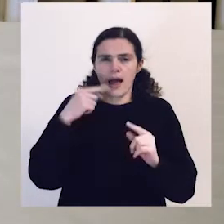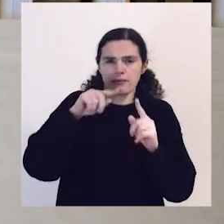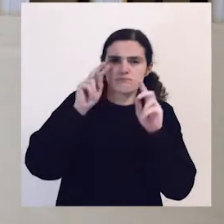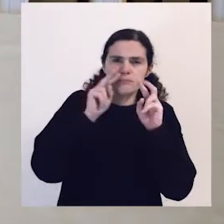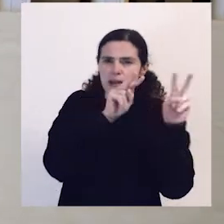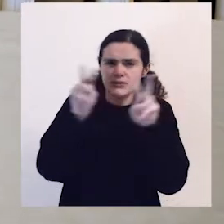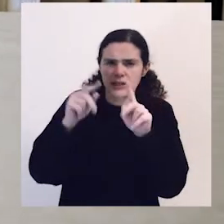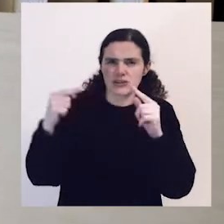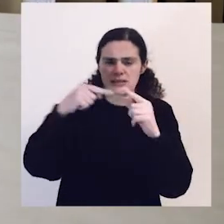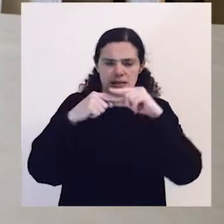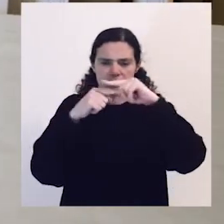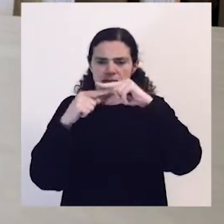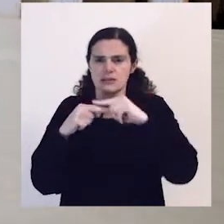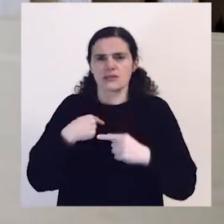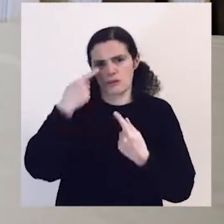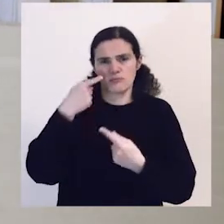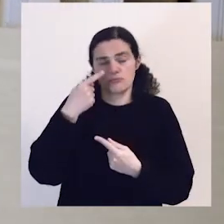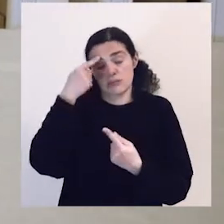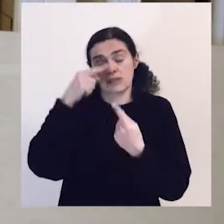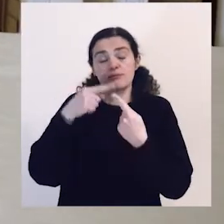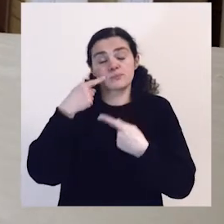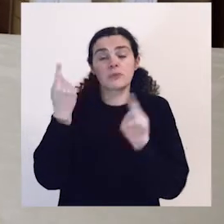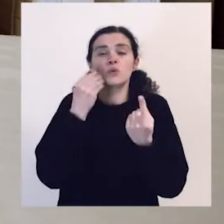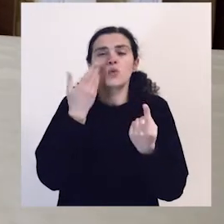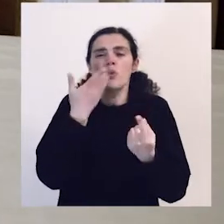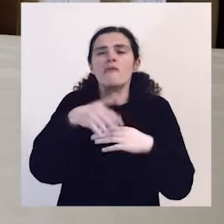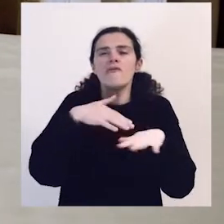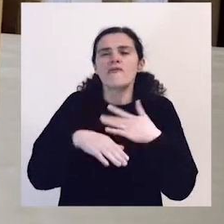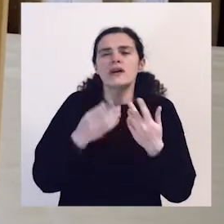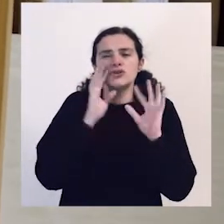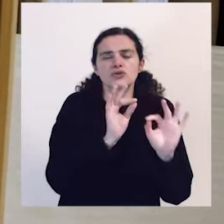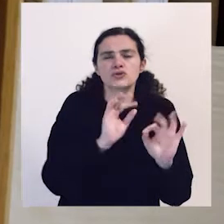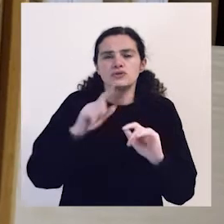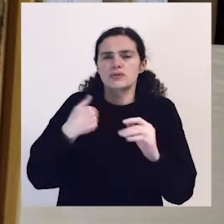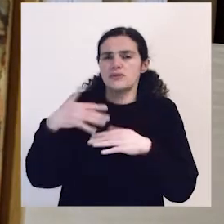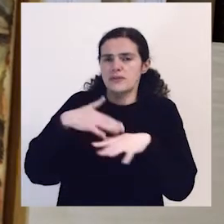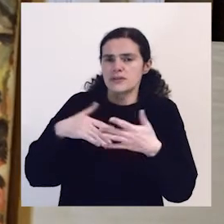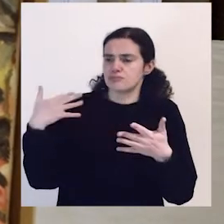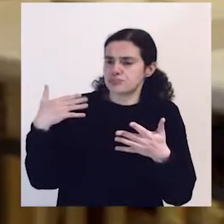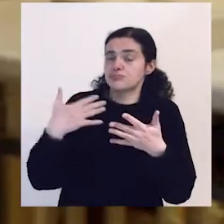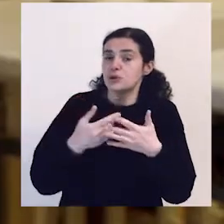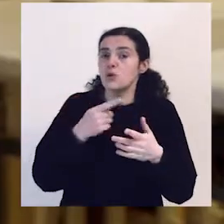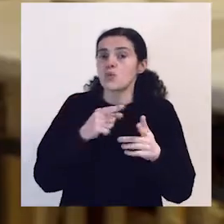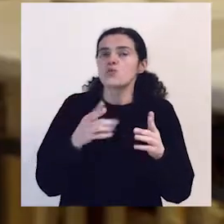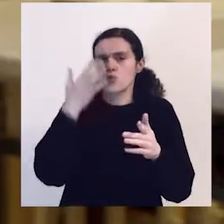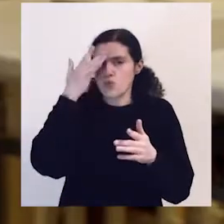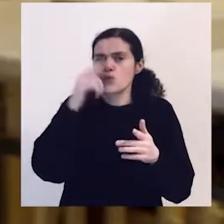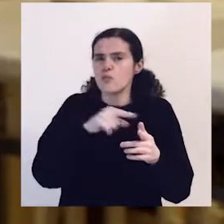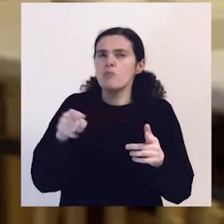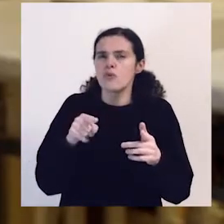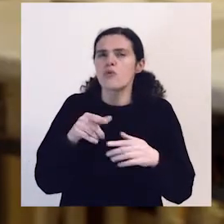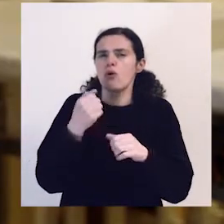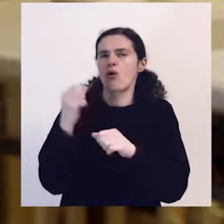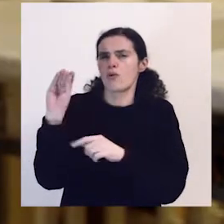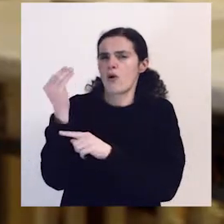com setas, e serve para ilustrar uma das ações de conservação que temos vindo a realizar no número crescente de